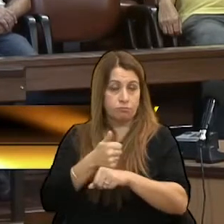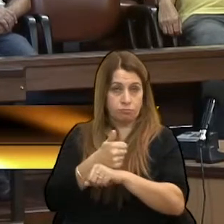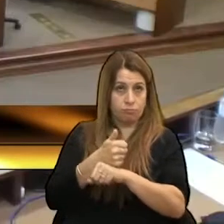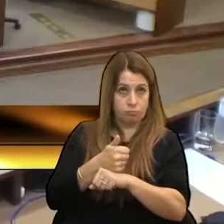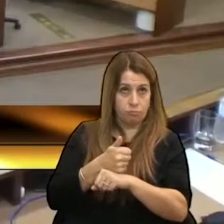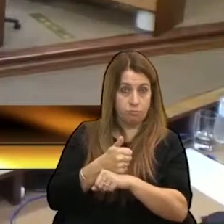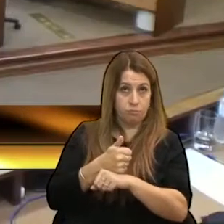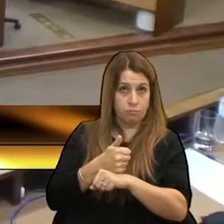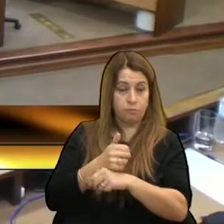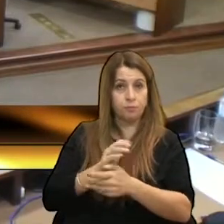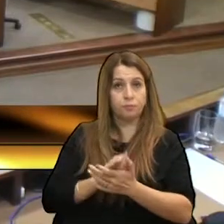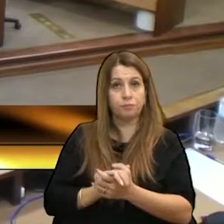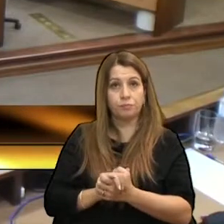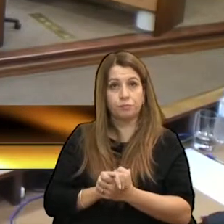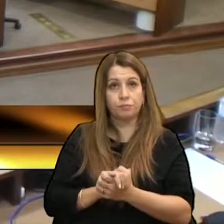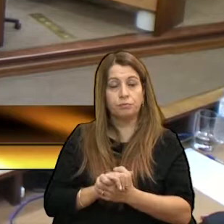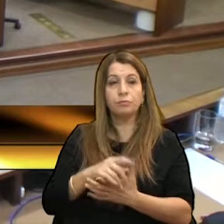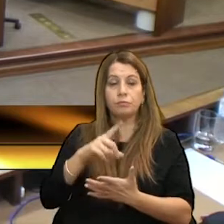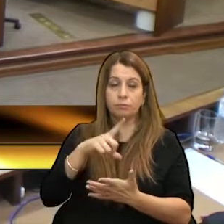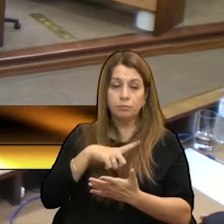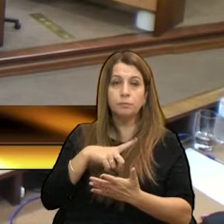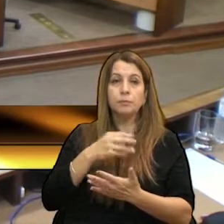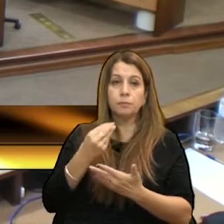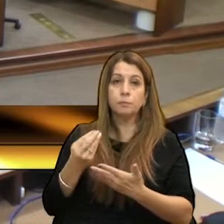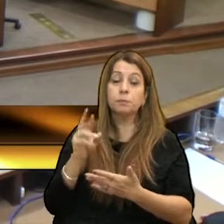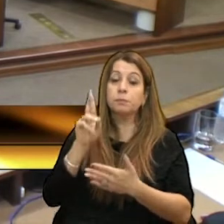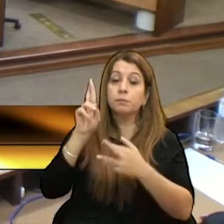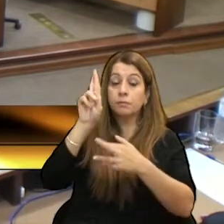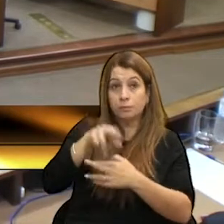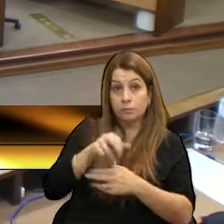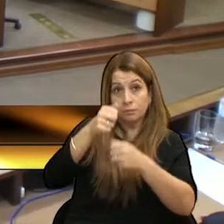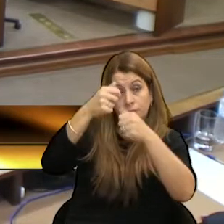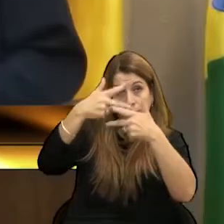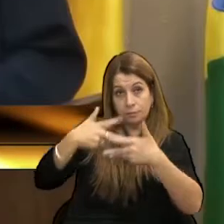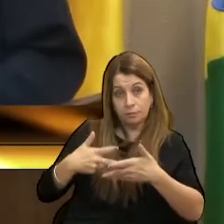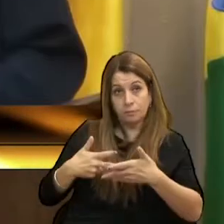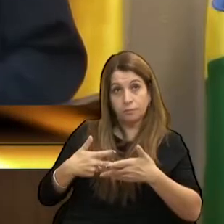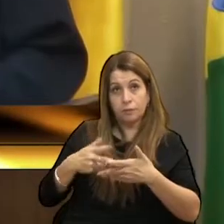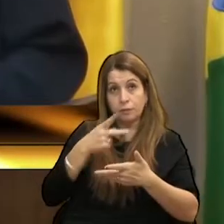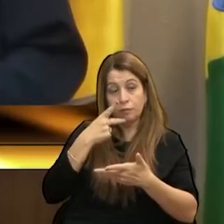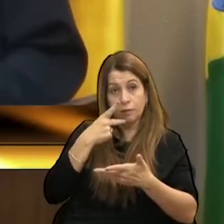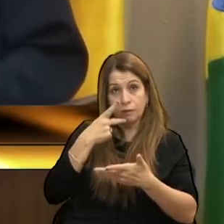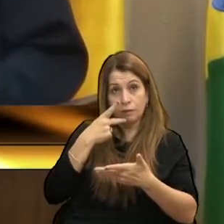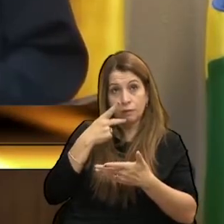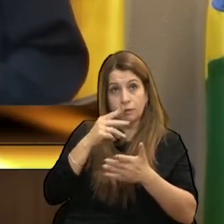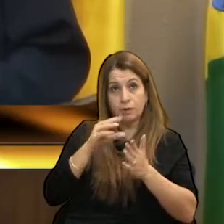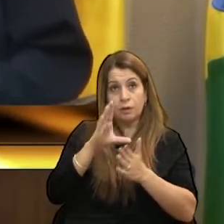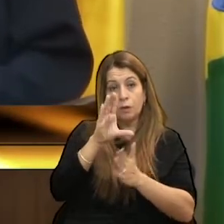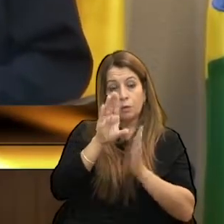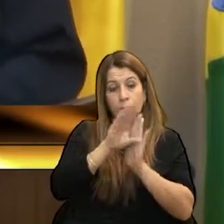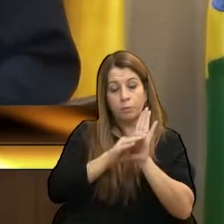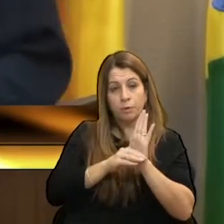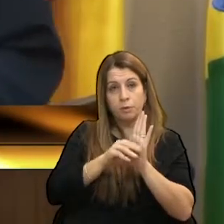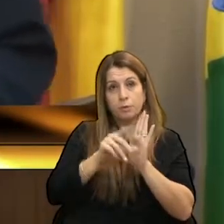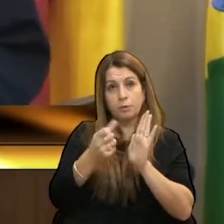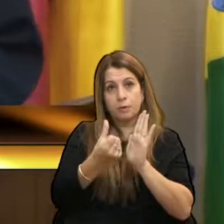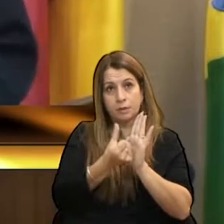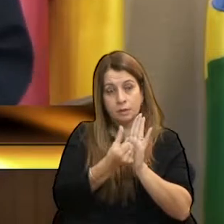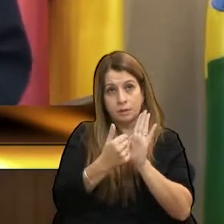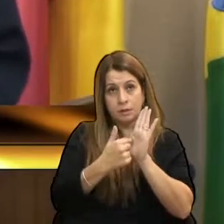profissional, tinha muita razão ao afirmar, no capítulo 6 da